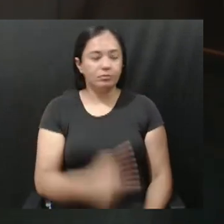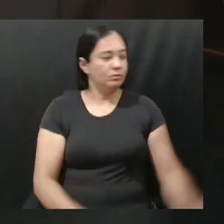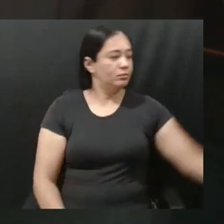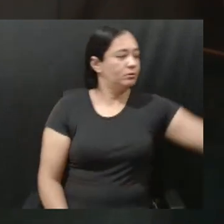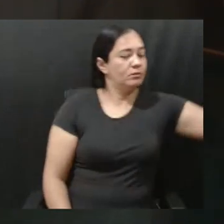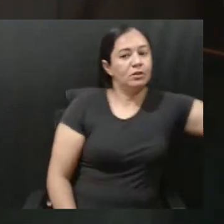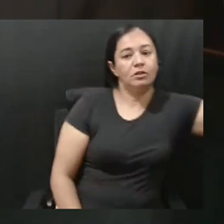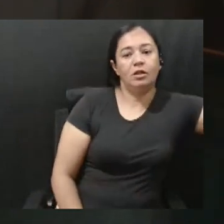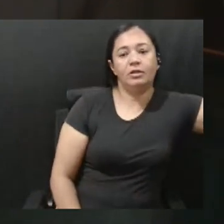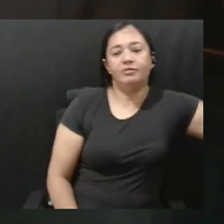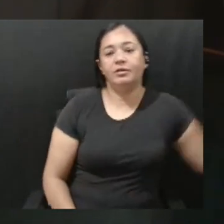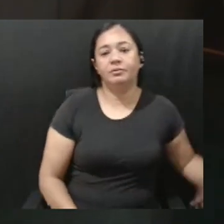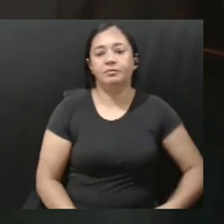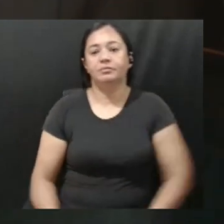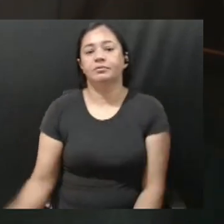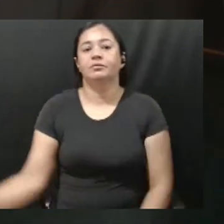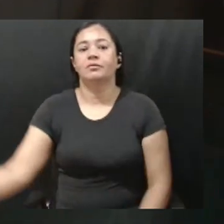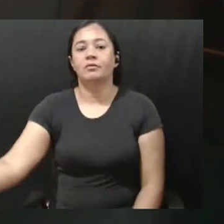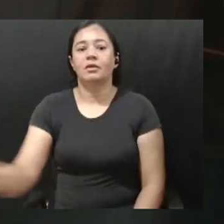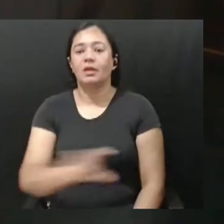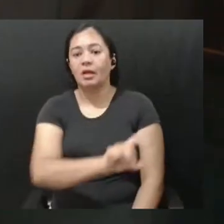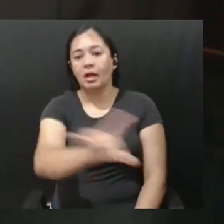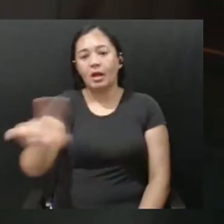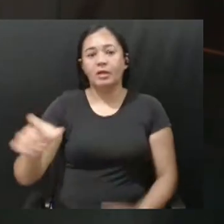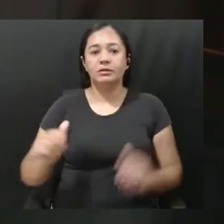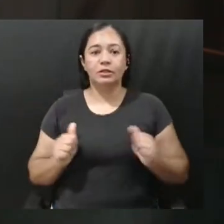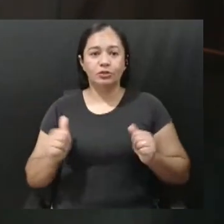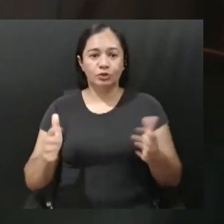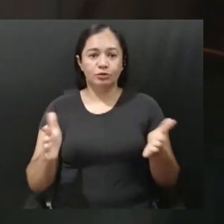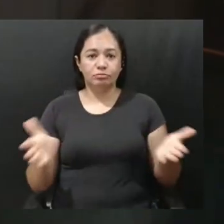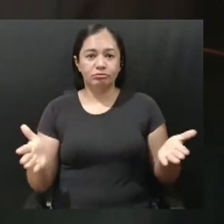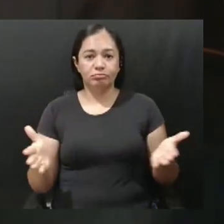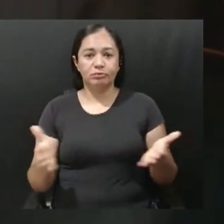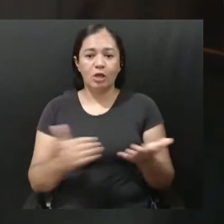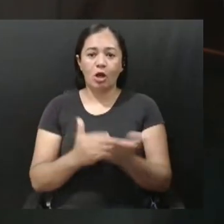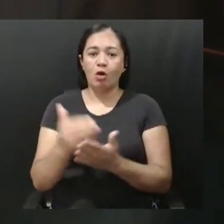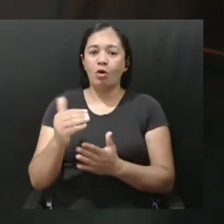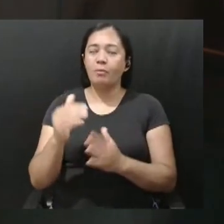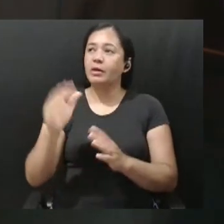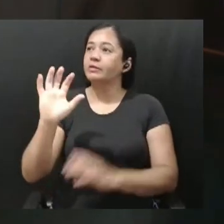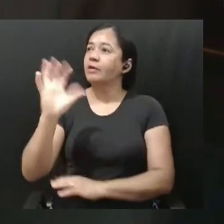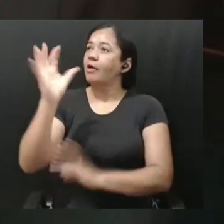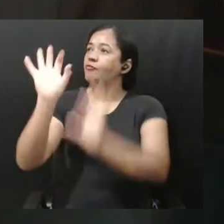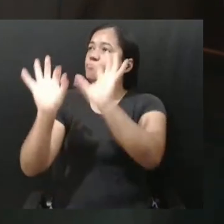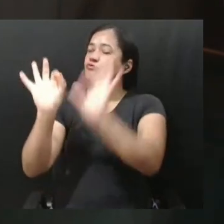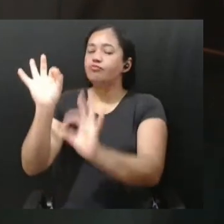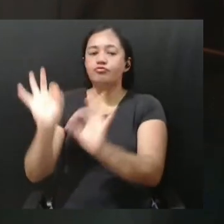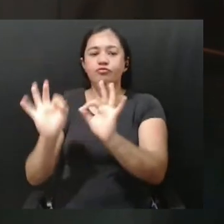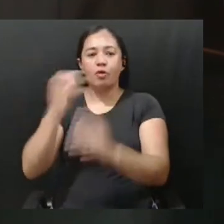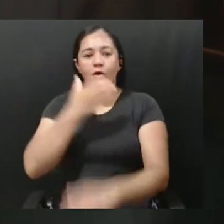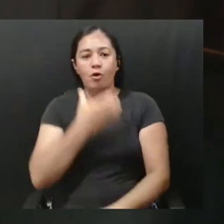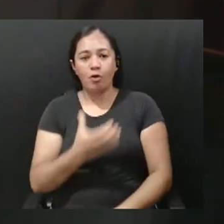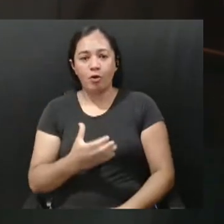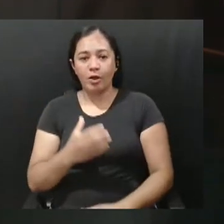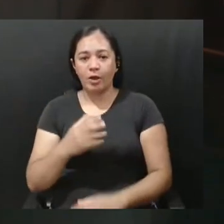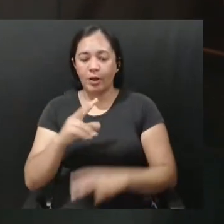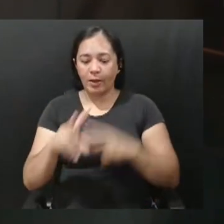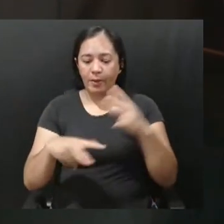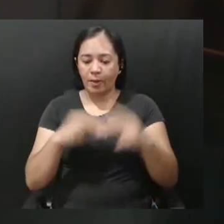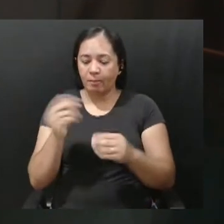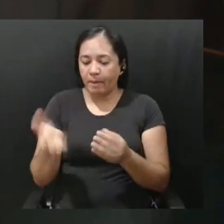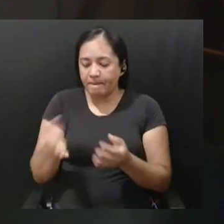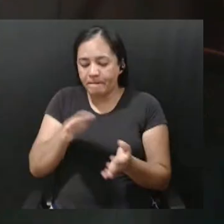cada gesto dessa época, né, então vamos lá, desde montar a árvore de Natal, embrulhar o presente, né, pode despertar